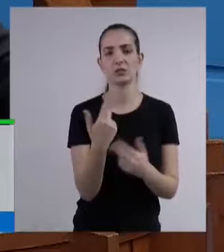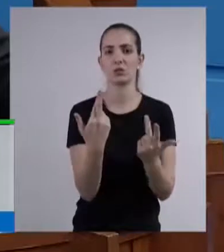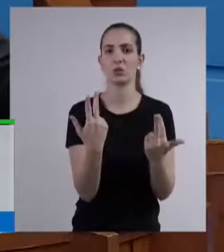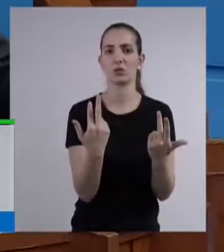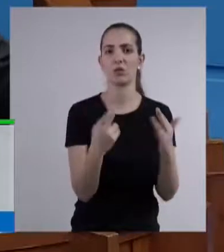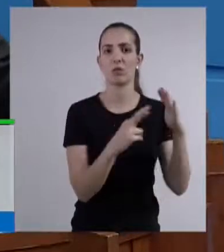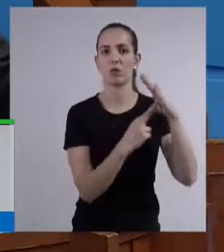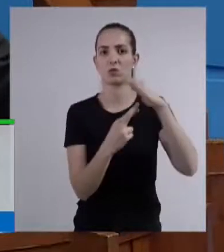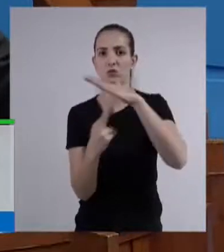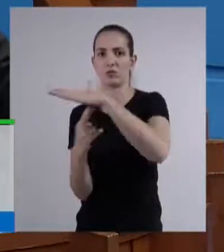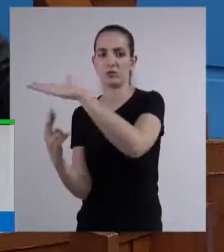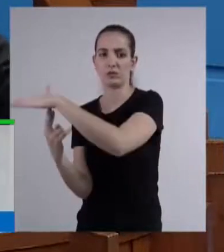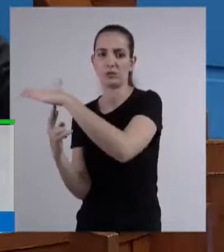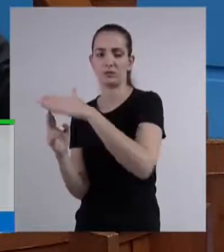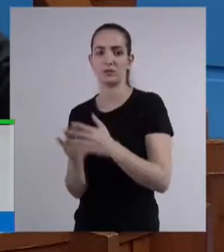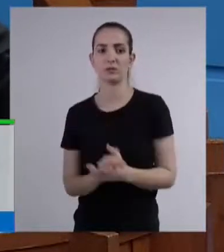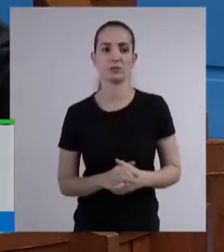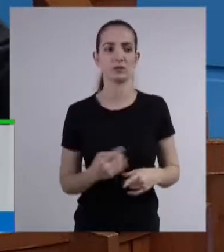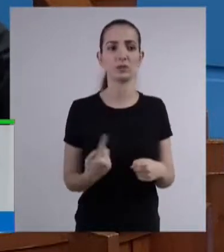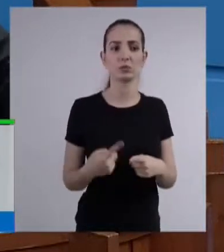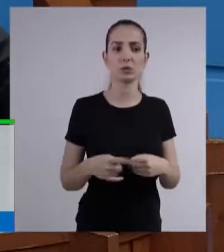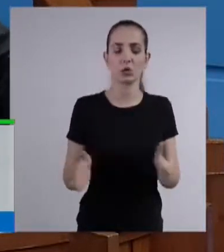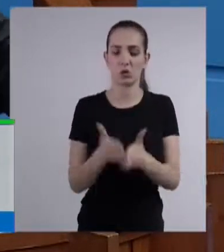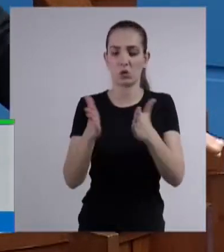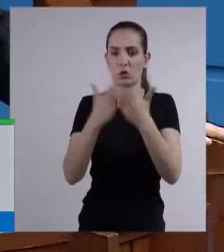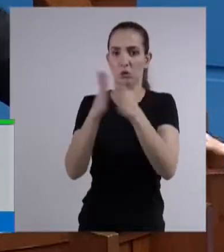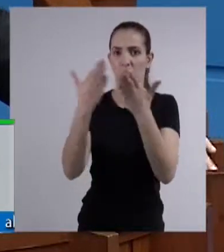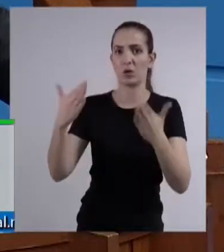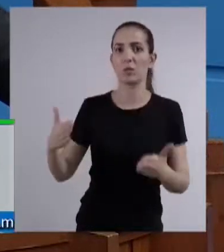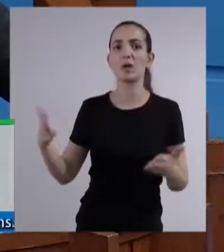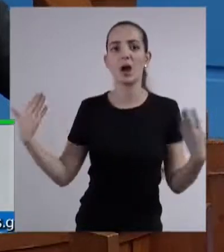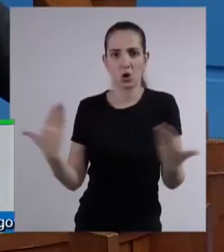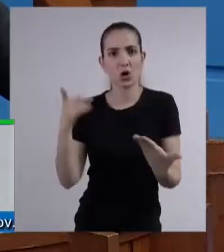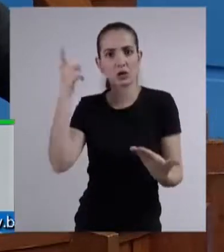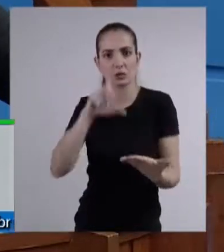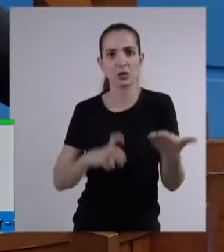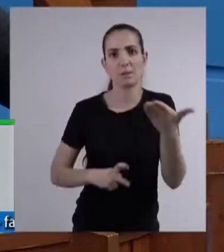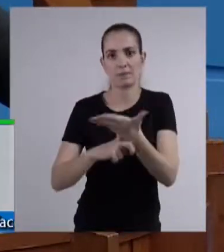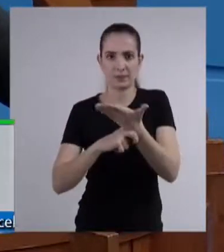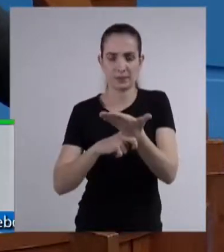rodoviária, porque os pobres estavam andando de avião.